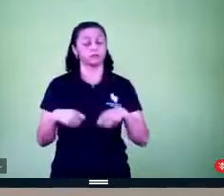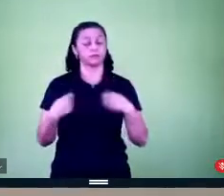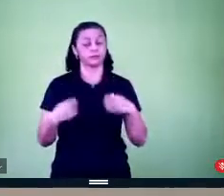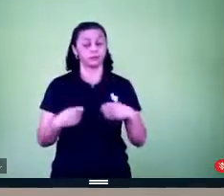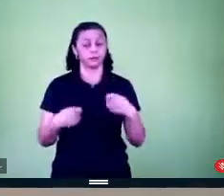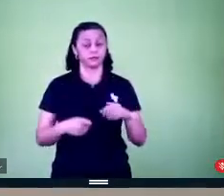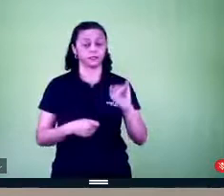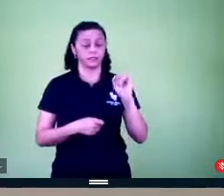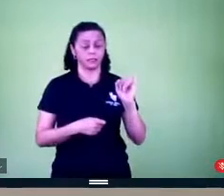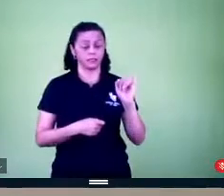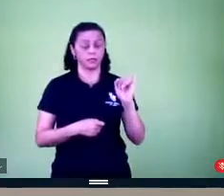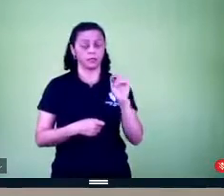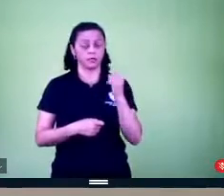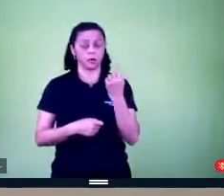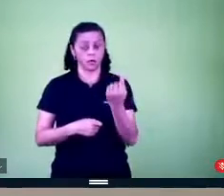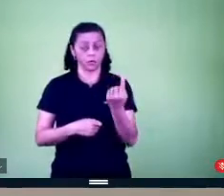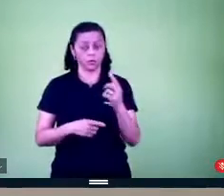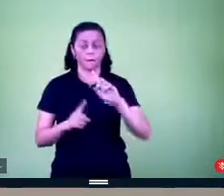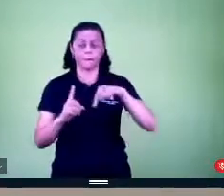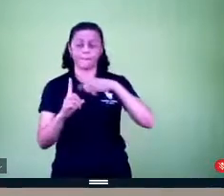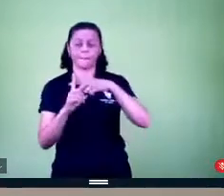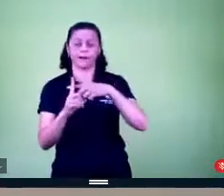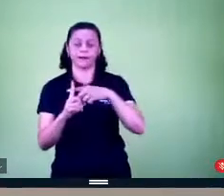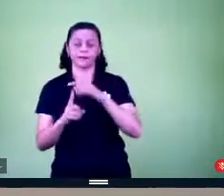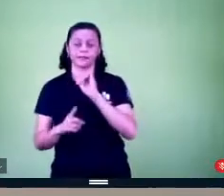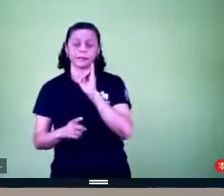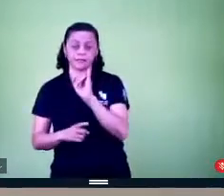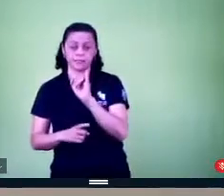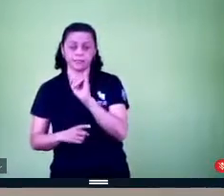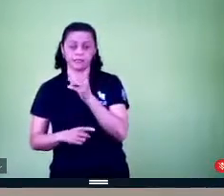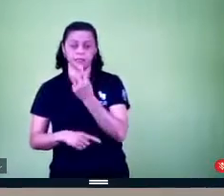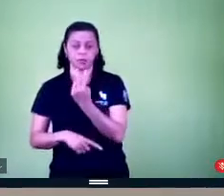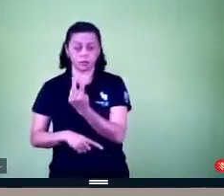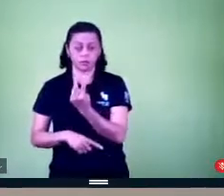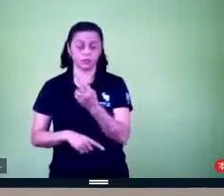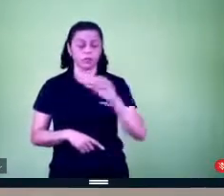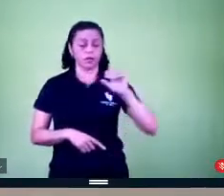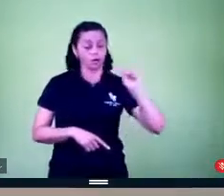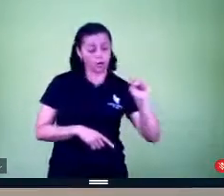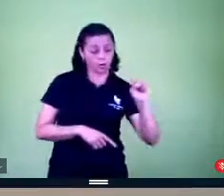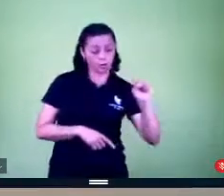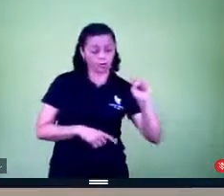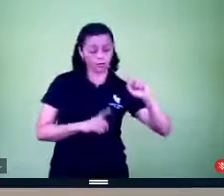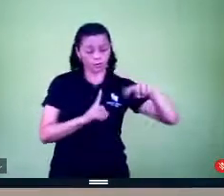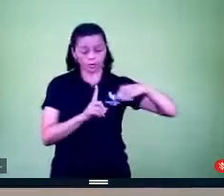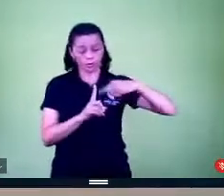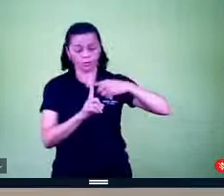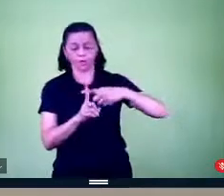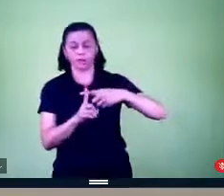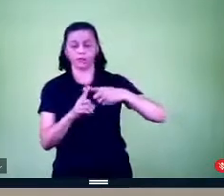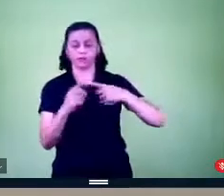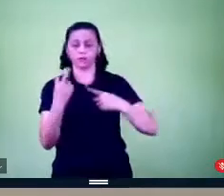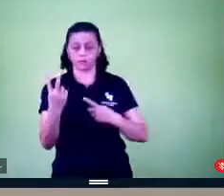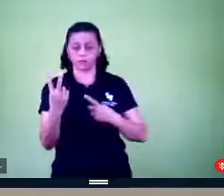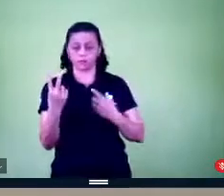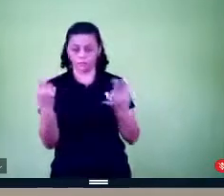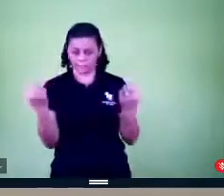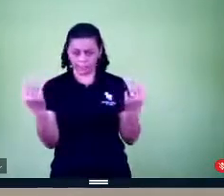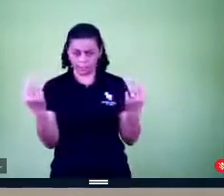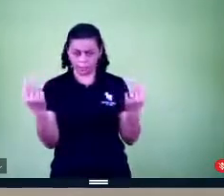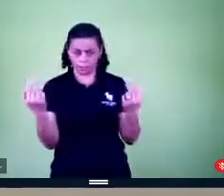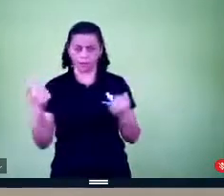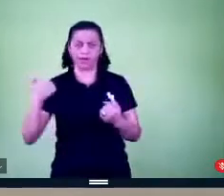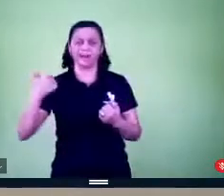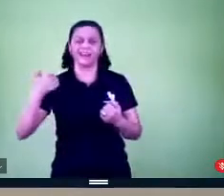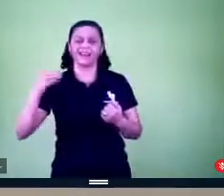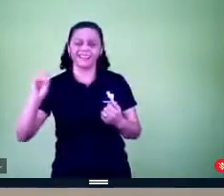I2. 8 com 2. 8 com 2 é igual a 10? É igual a 10. Então, caminhamos bem. Até agora